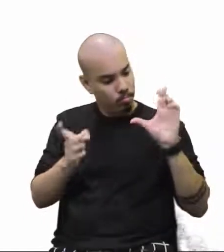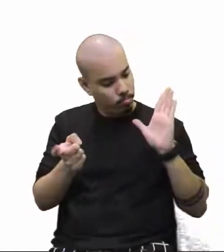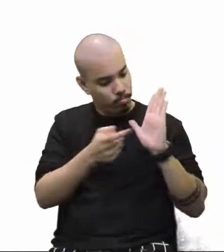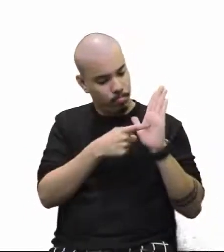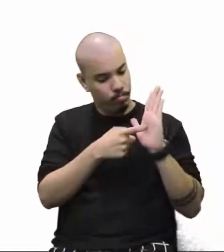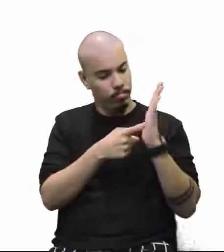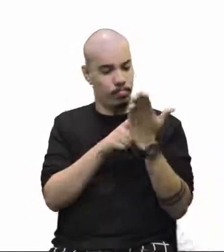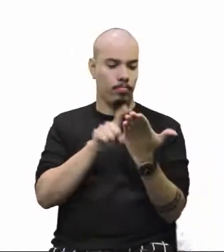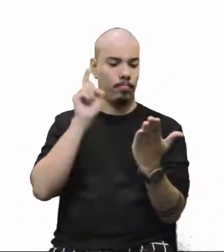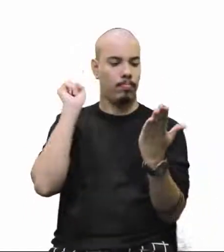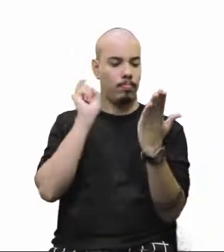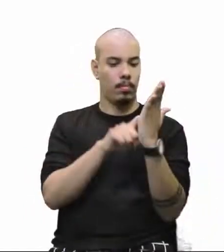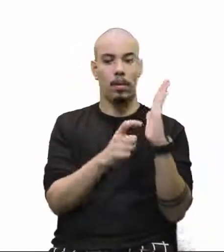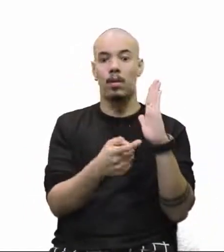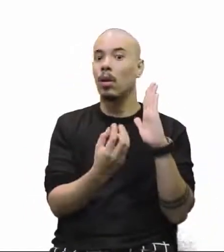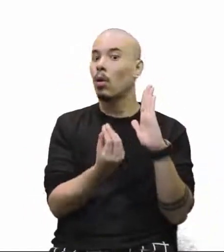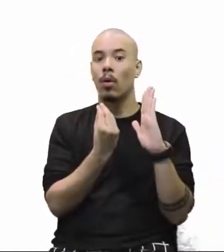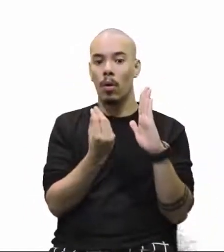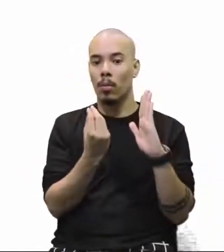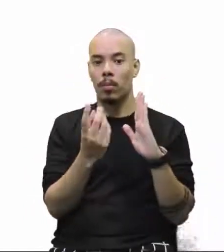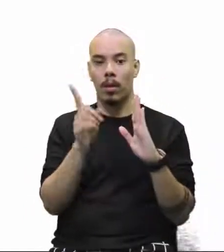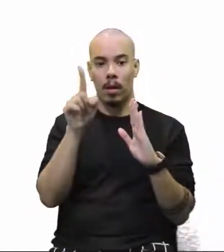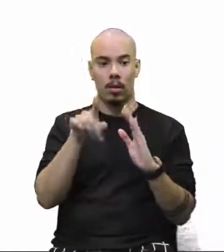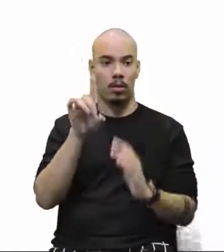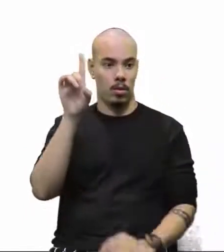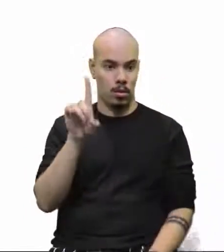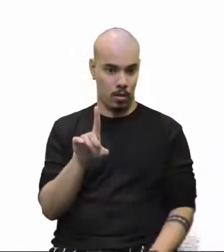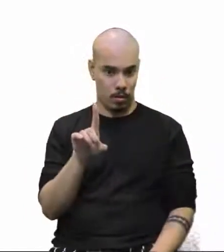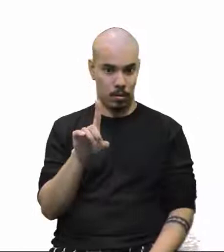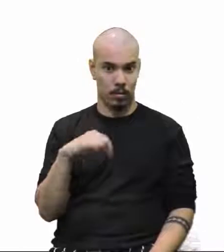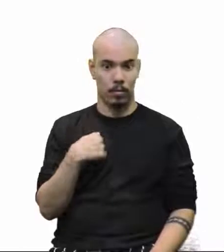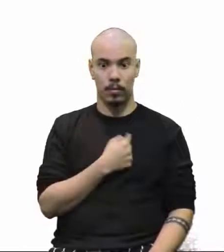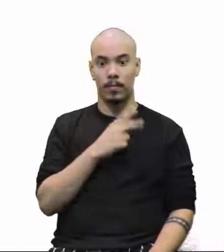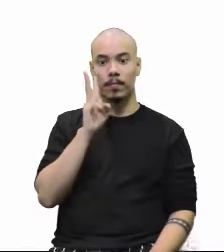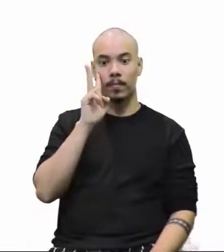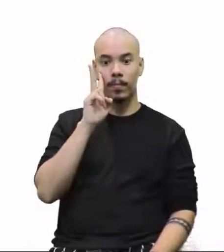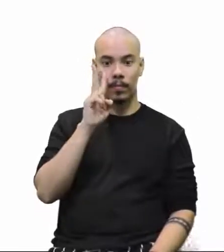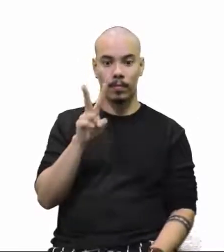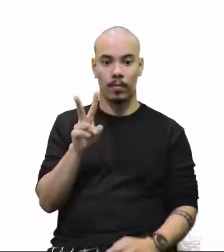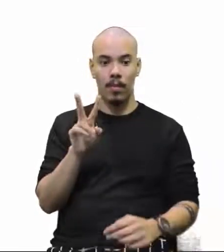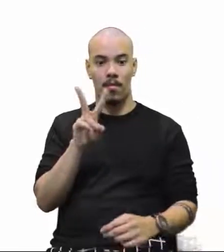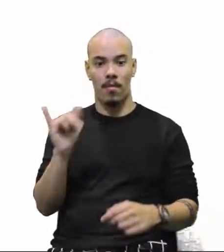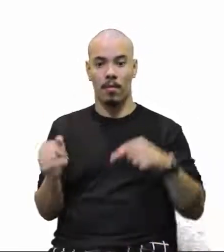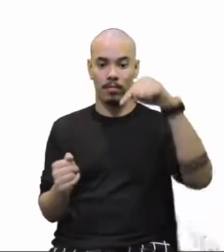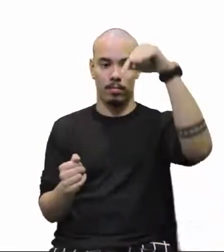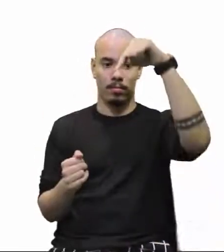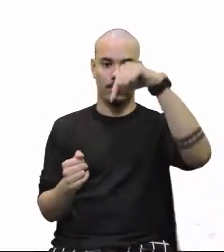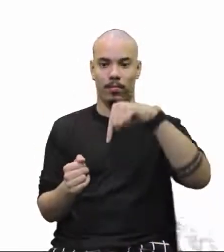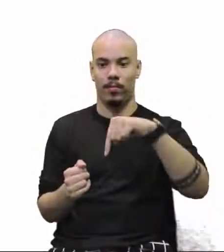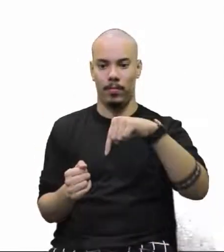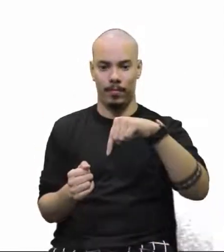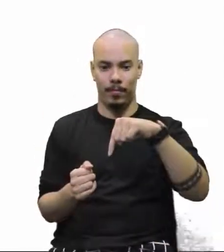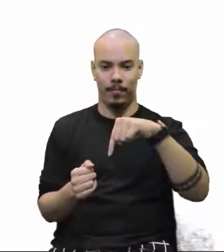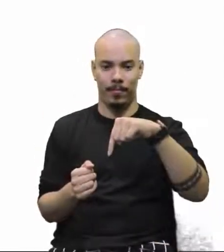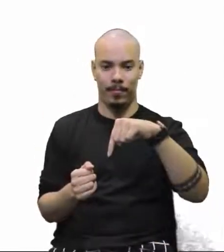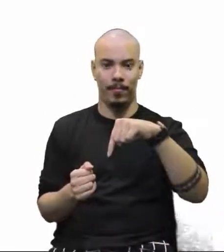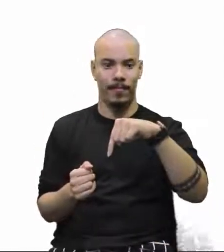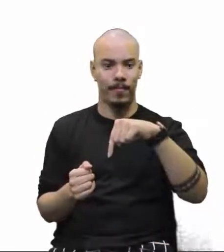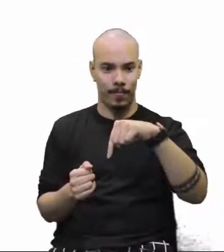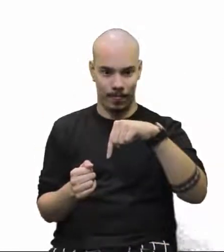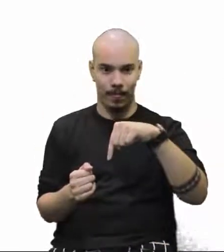restante para horizontal para a direita, você vai ver que ele está para baixo, força magnética, empurrão para